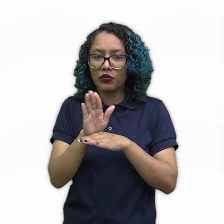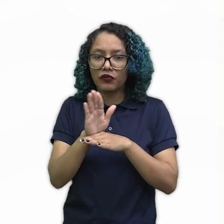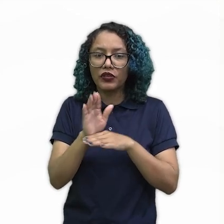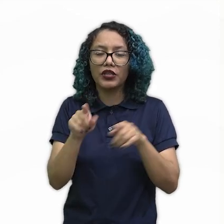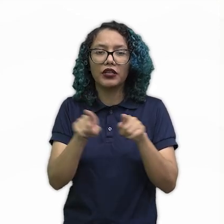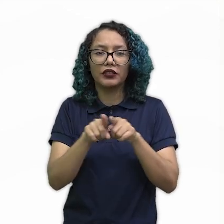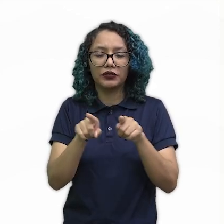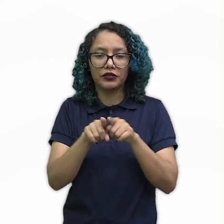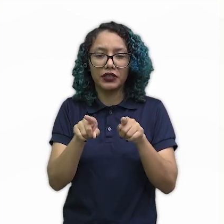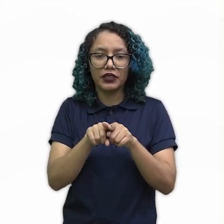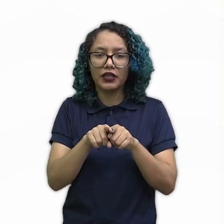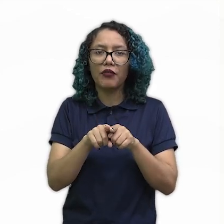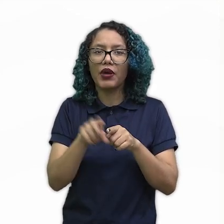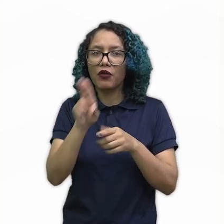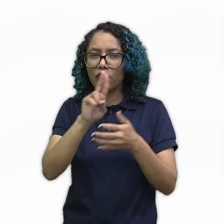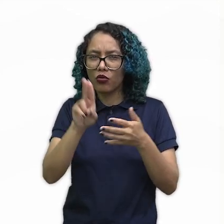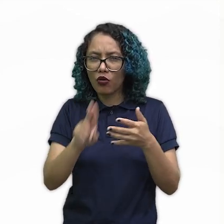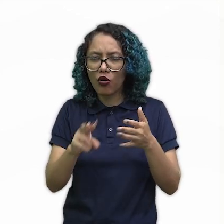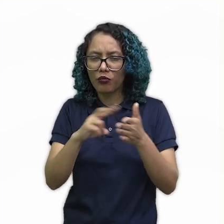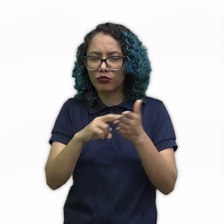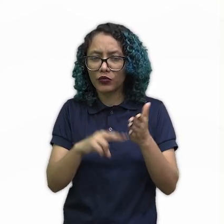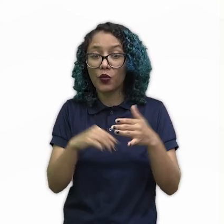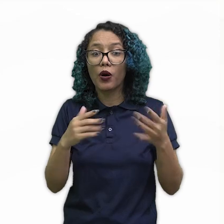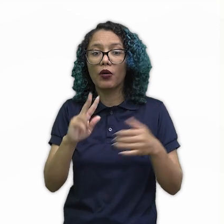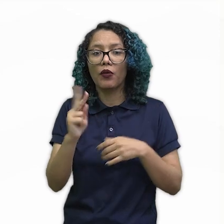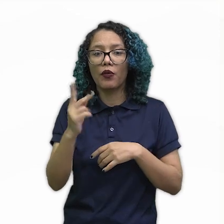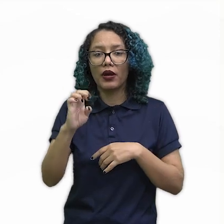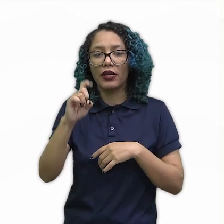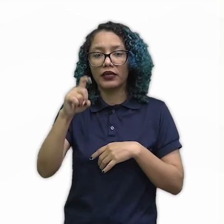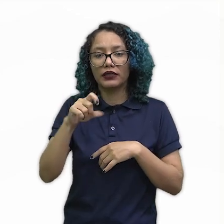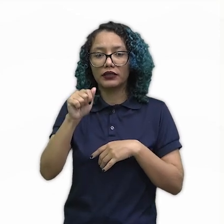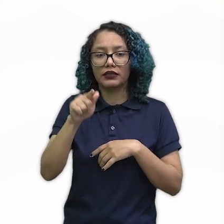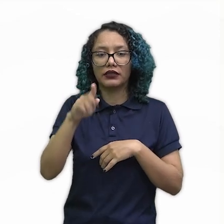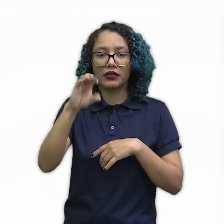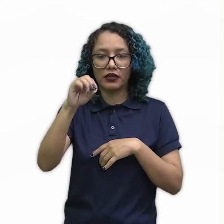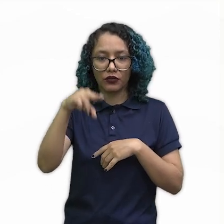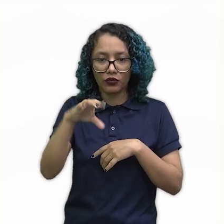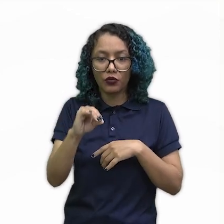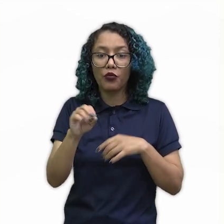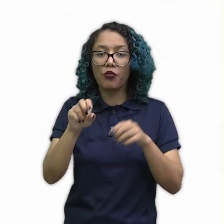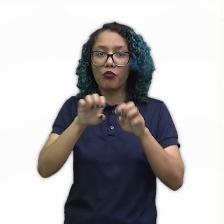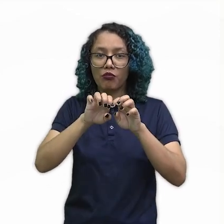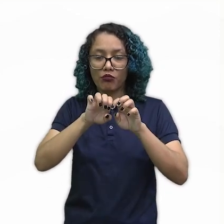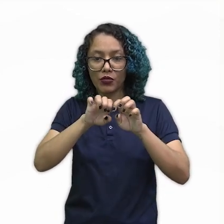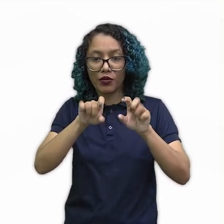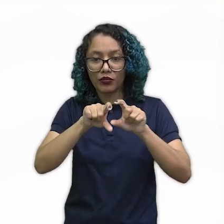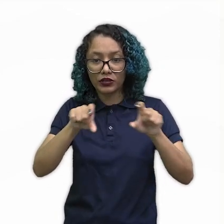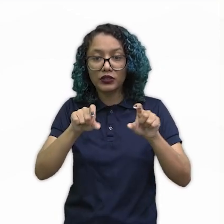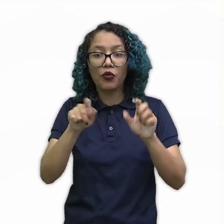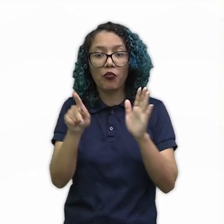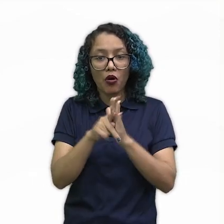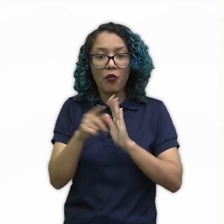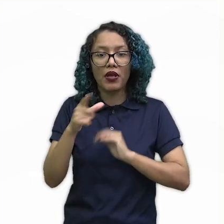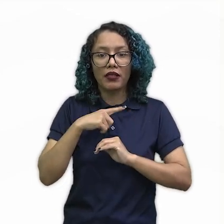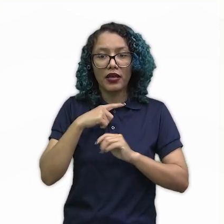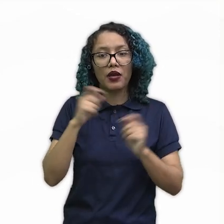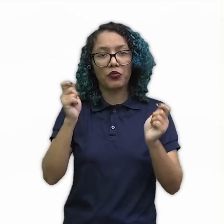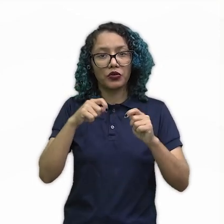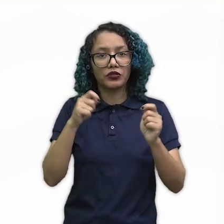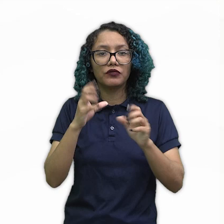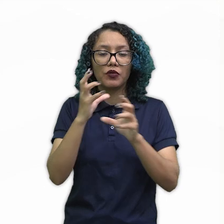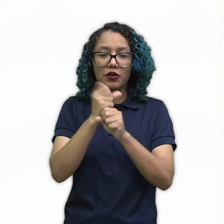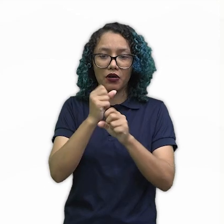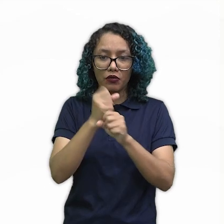nome, né, de cada um dos prismas, que é o hexágono. Ele tem uma fórmula específica. Você pode calcular por essa